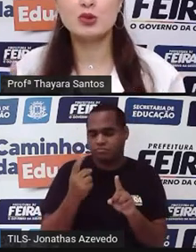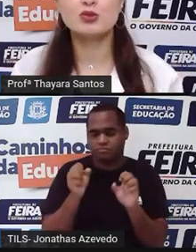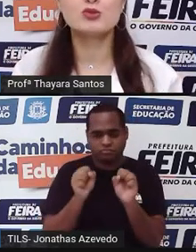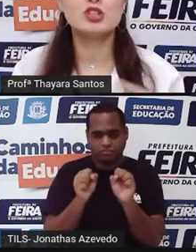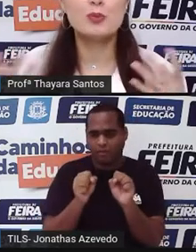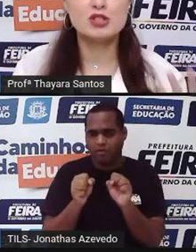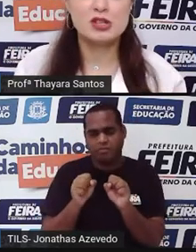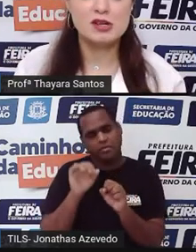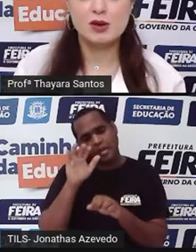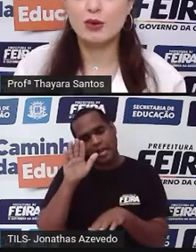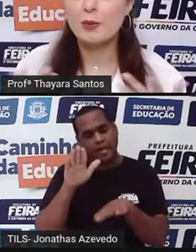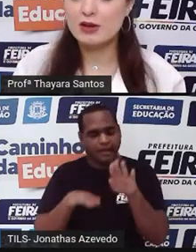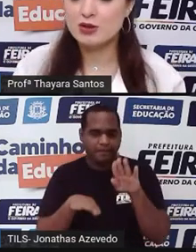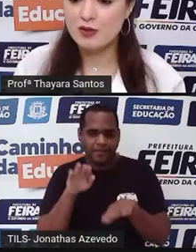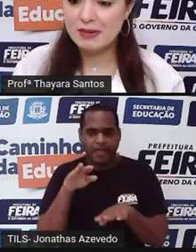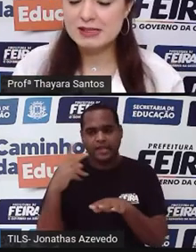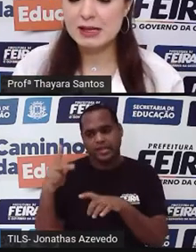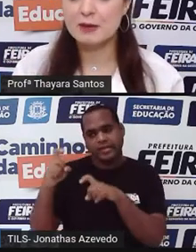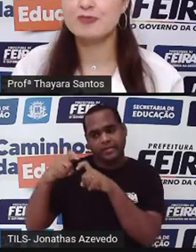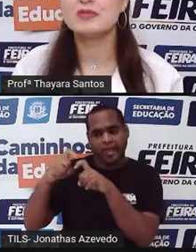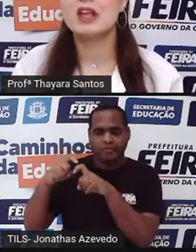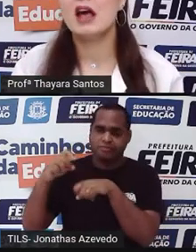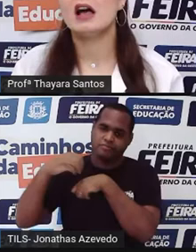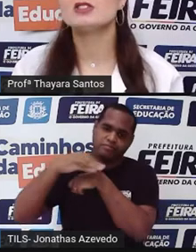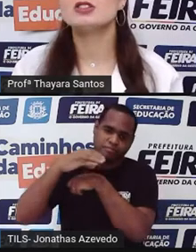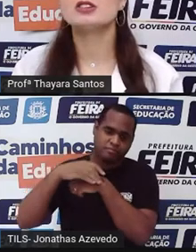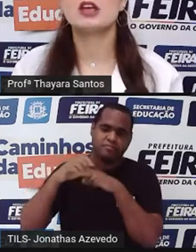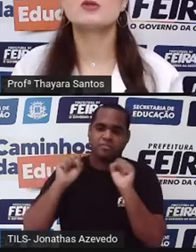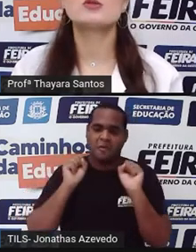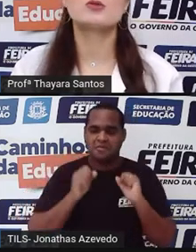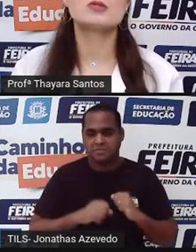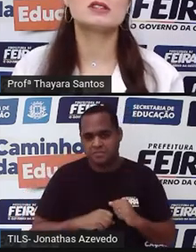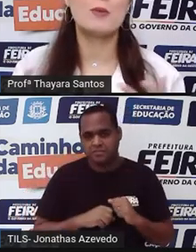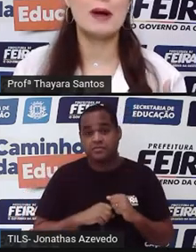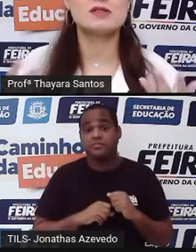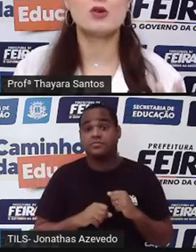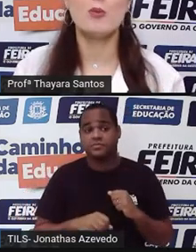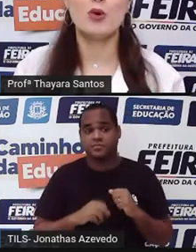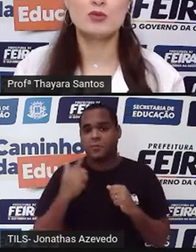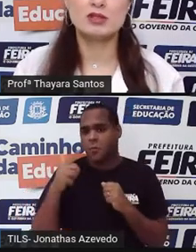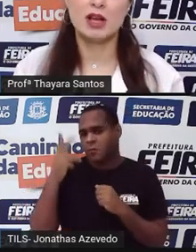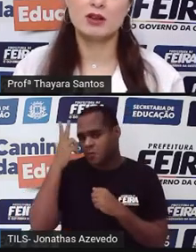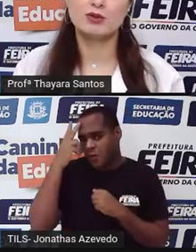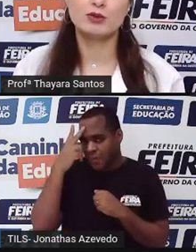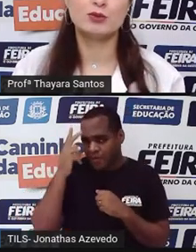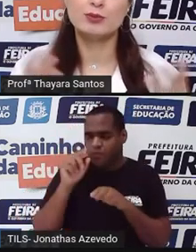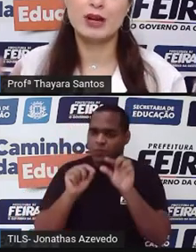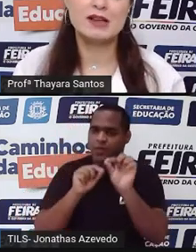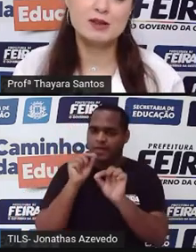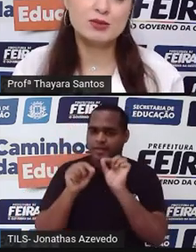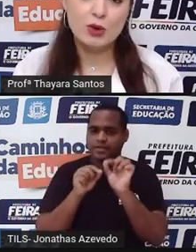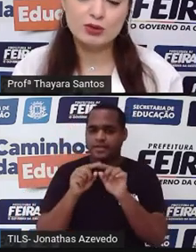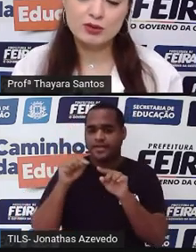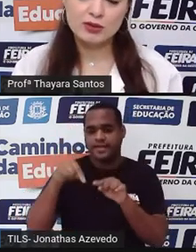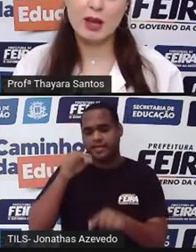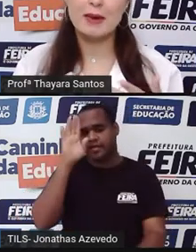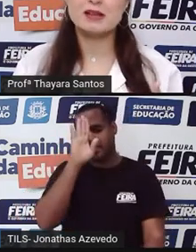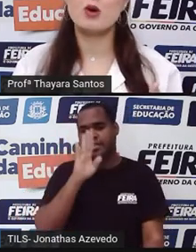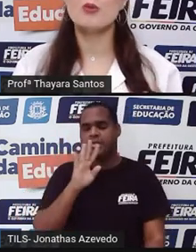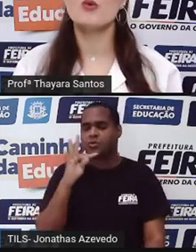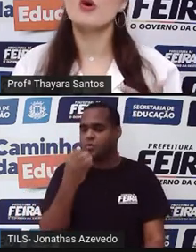Depende muito do tipo de injeção que o médico vai passar a gente tem os são mais comuns né no Brasil